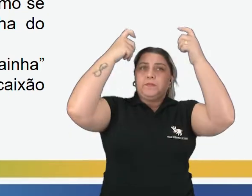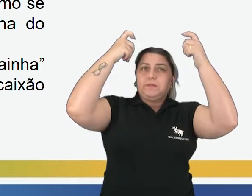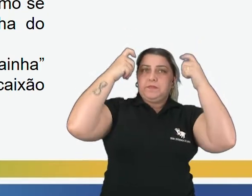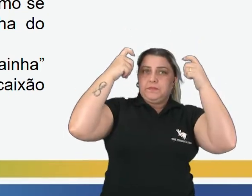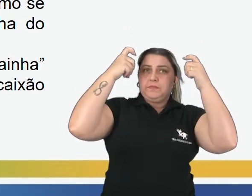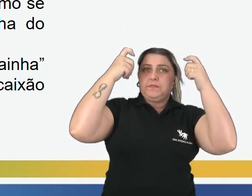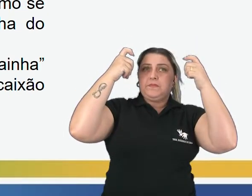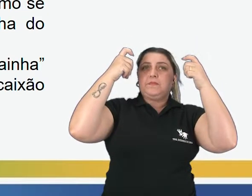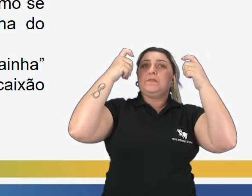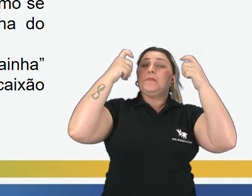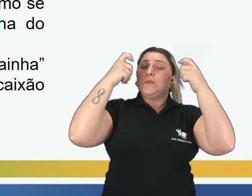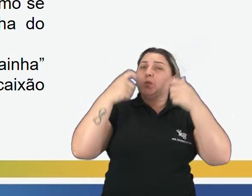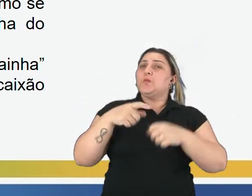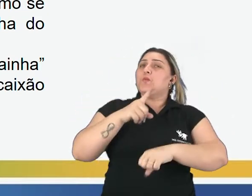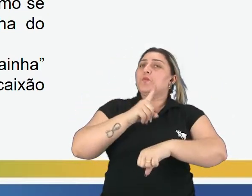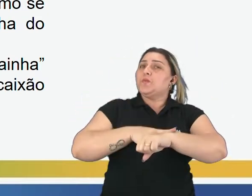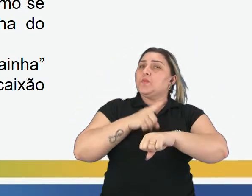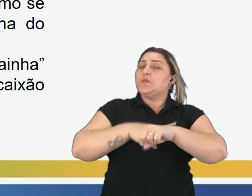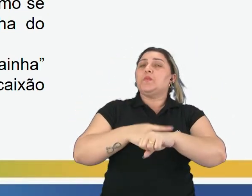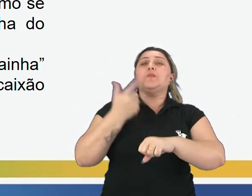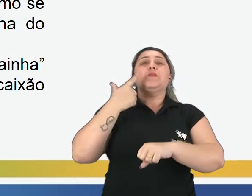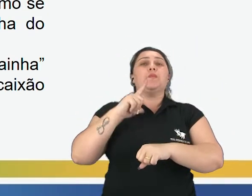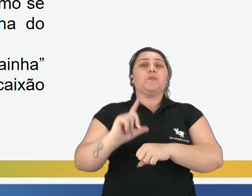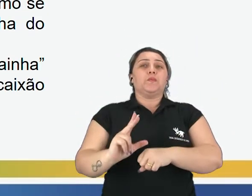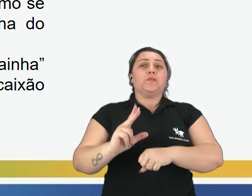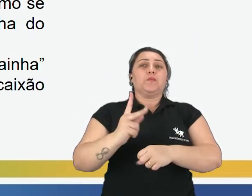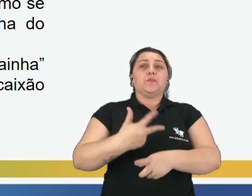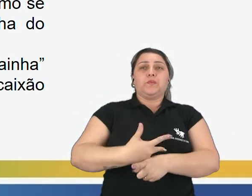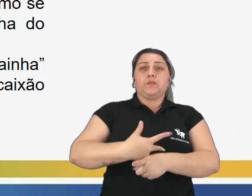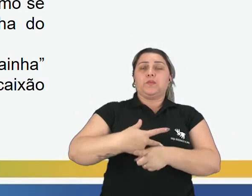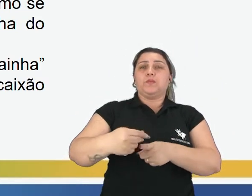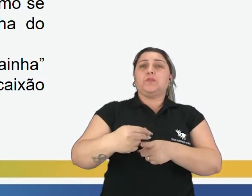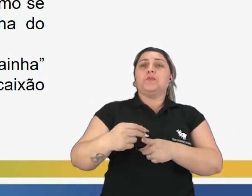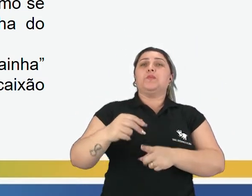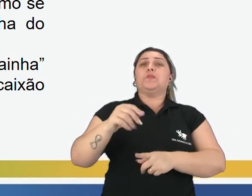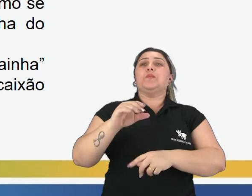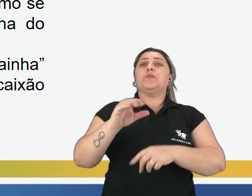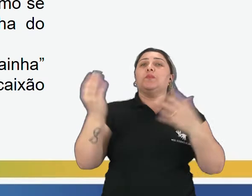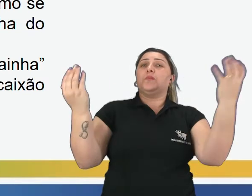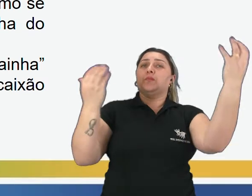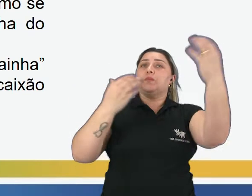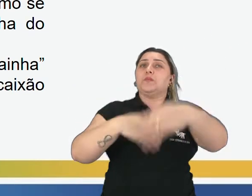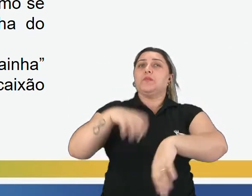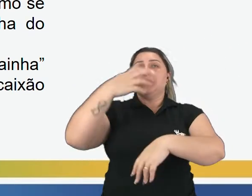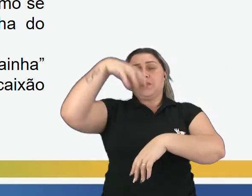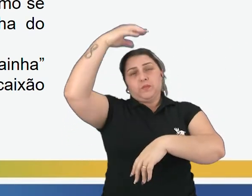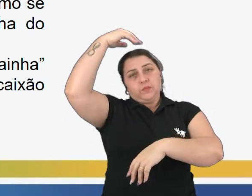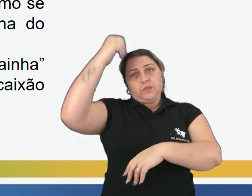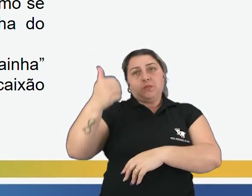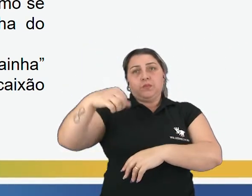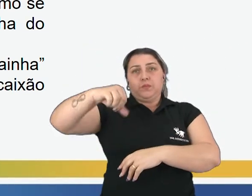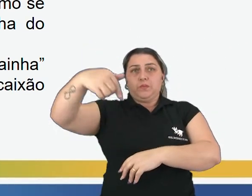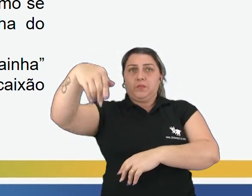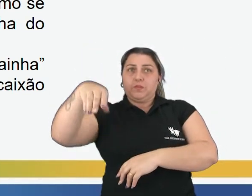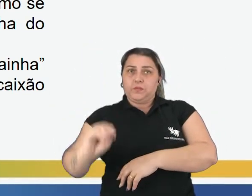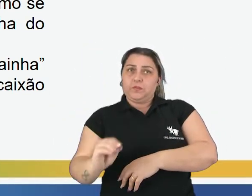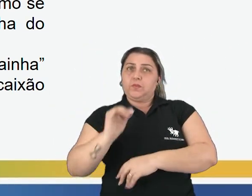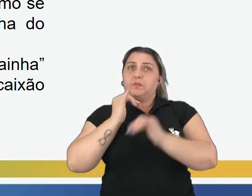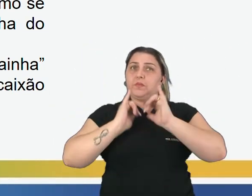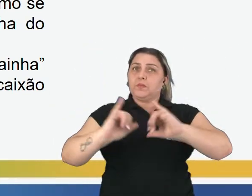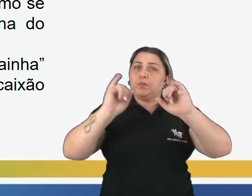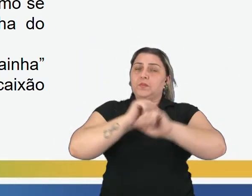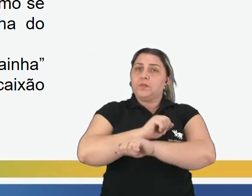coroa, como se fosse no dia em que tinha vencido o concurso de rainha do Carnaval de 70. Um dia, uma